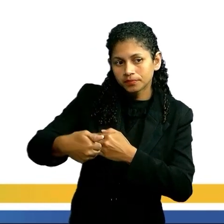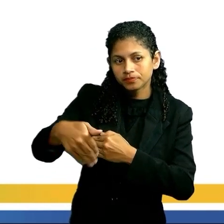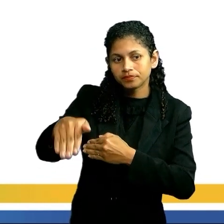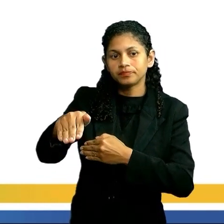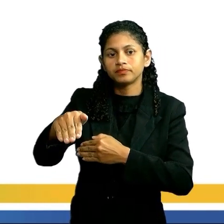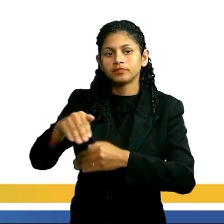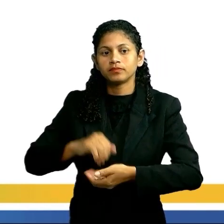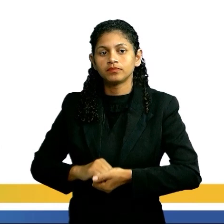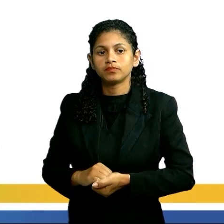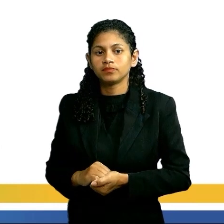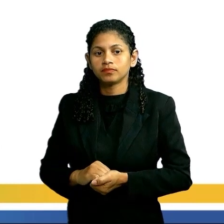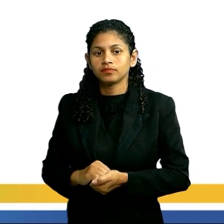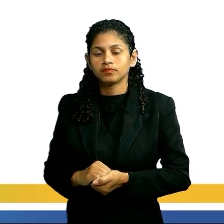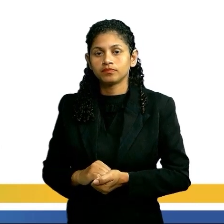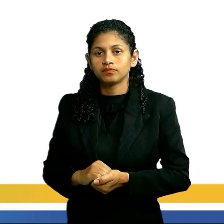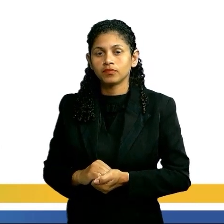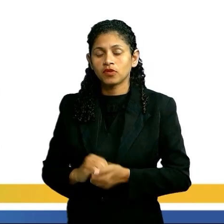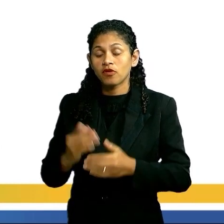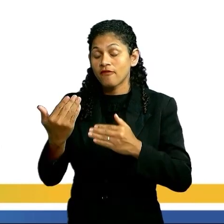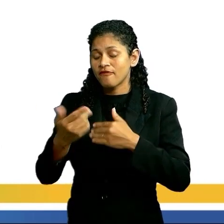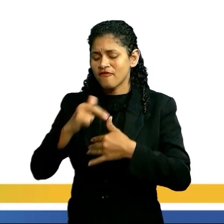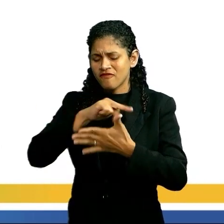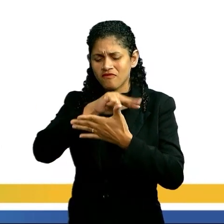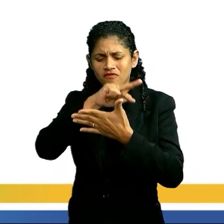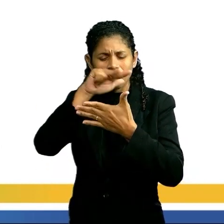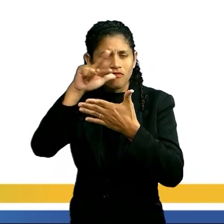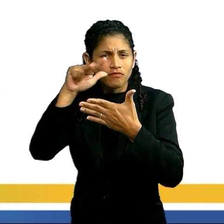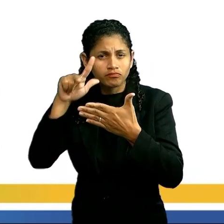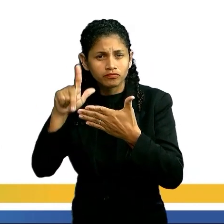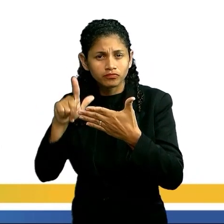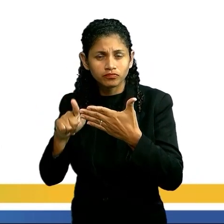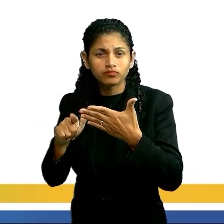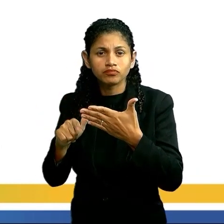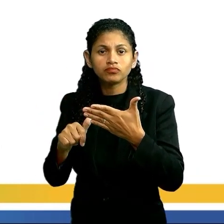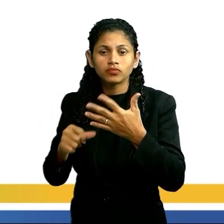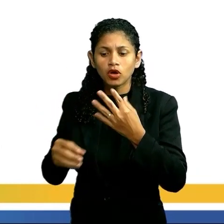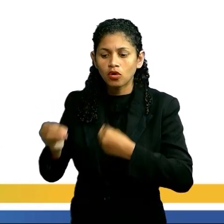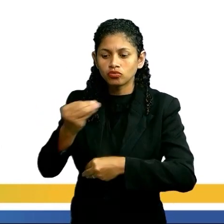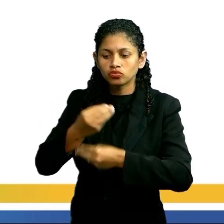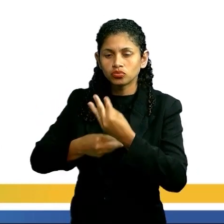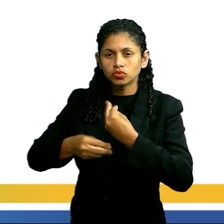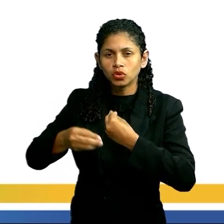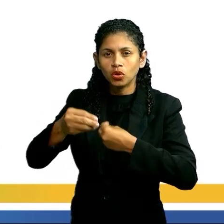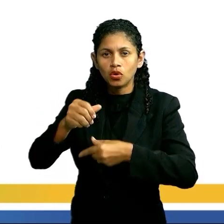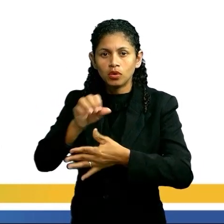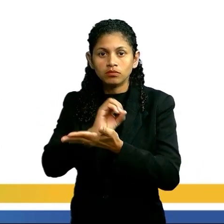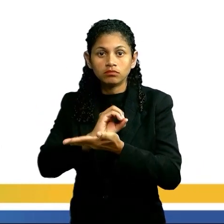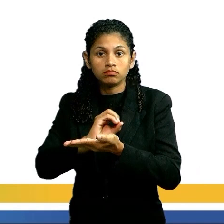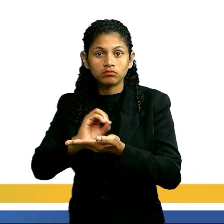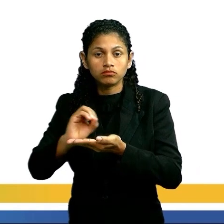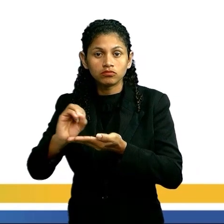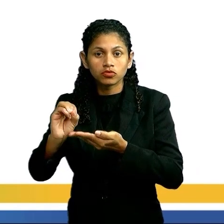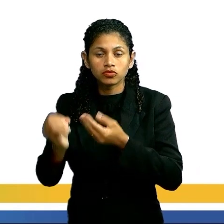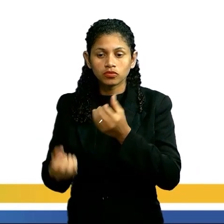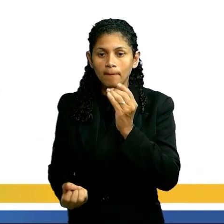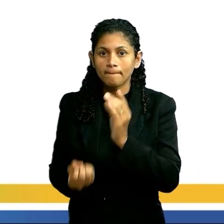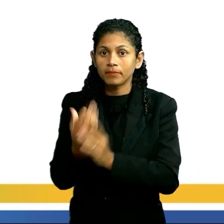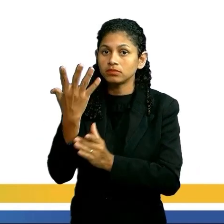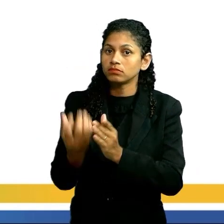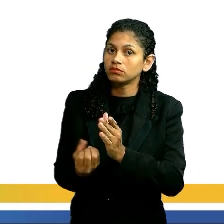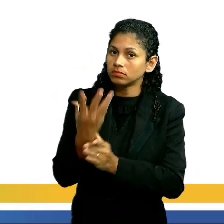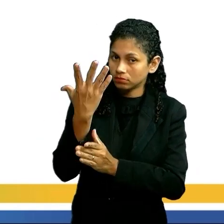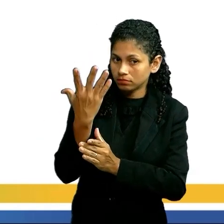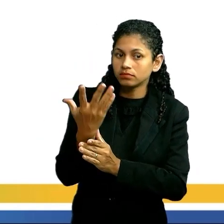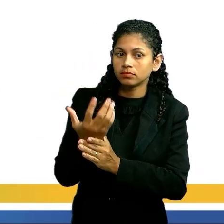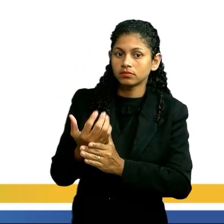Wöhler, muitos outros compostos orgânicos foram produzidos. Por exemplo, o metanol, o acetileno, o